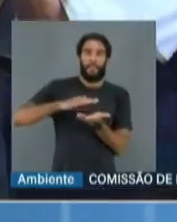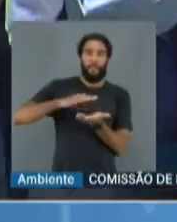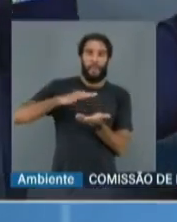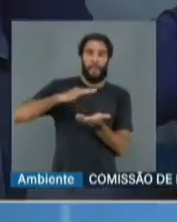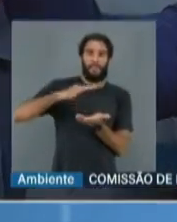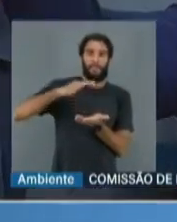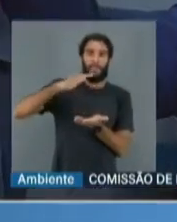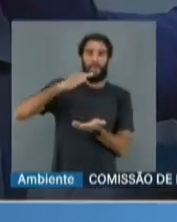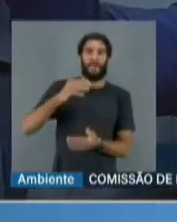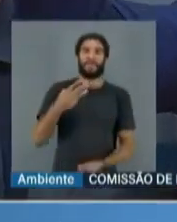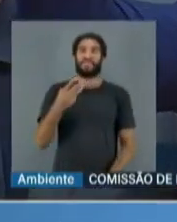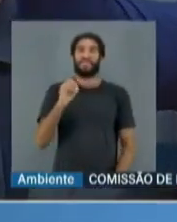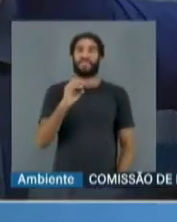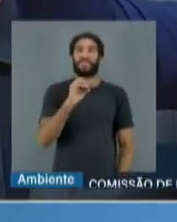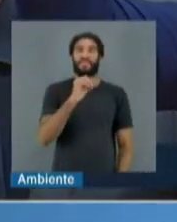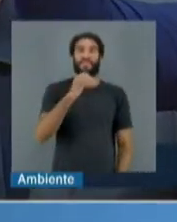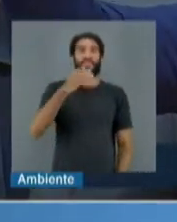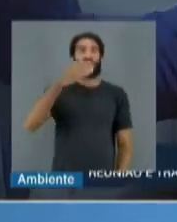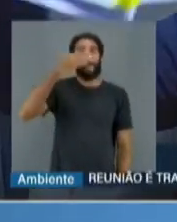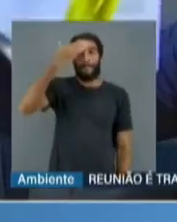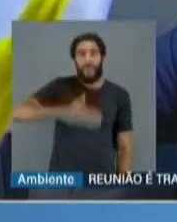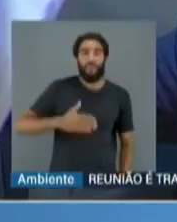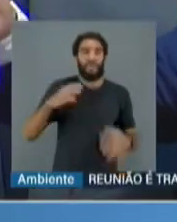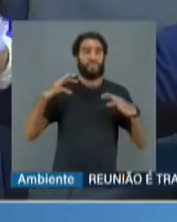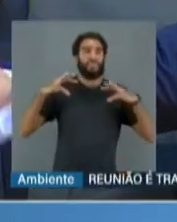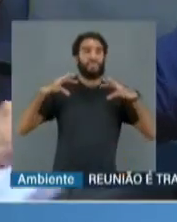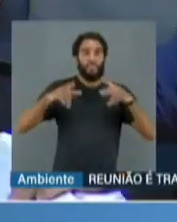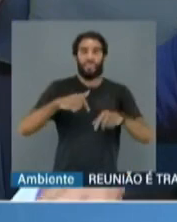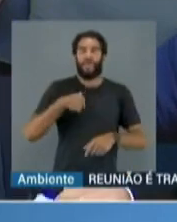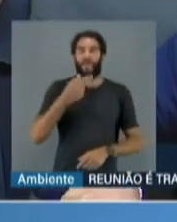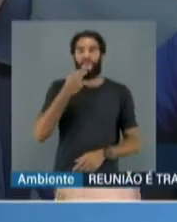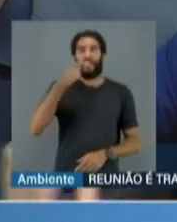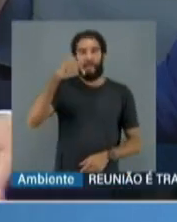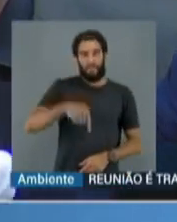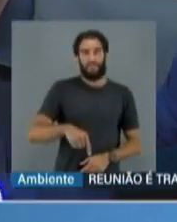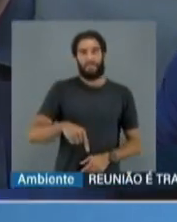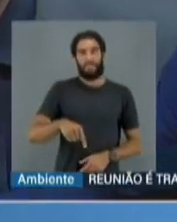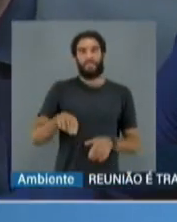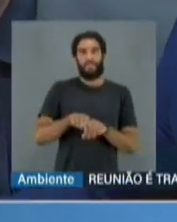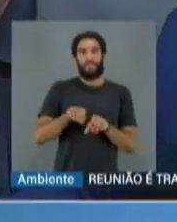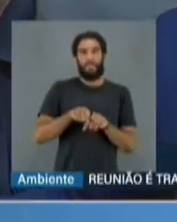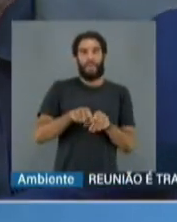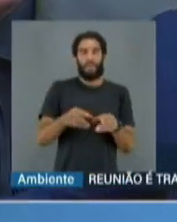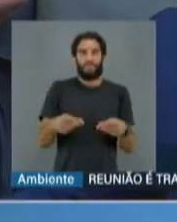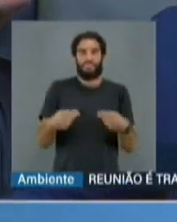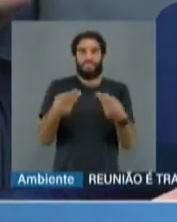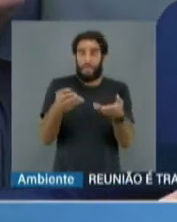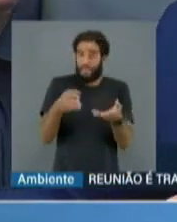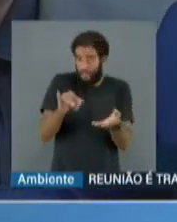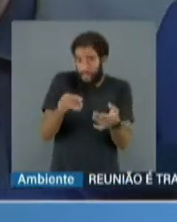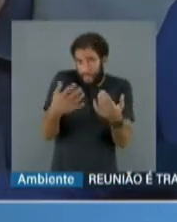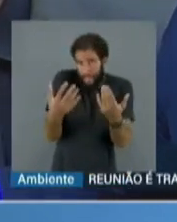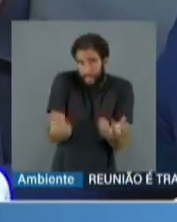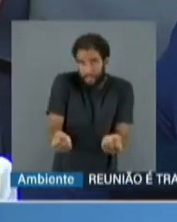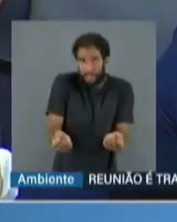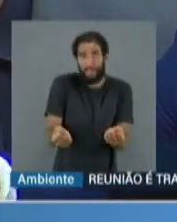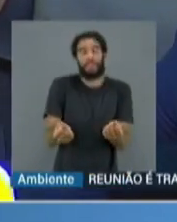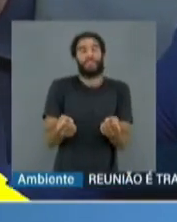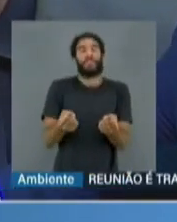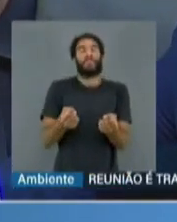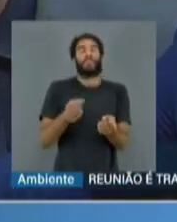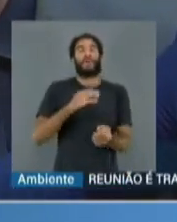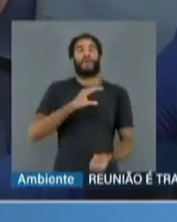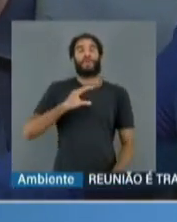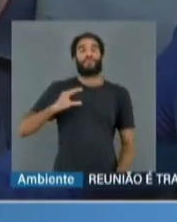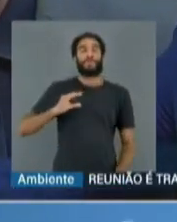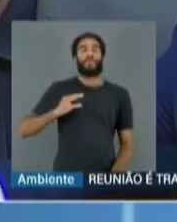entre 2019 e o ano passado, de 1 milhão para 30 milhões de reais, e sendo que 20% do orçamento da